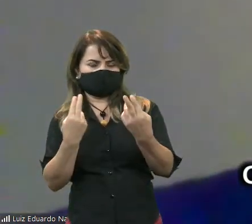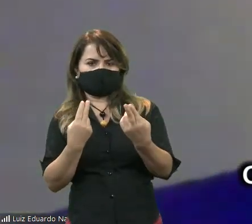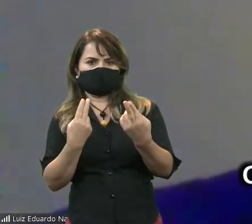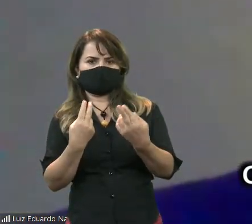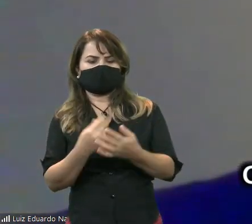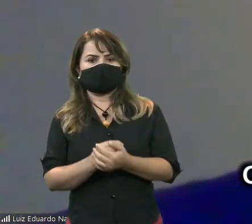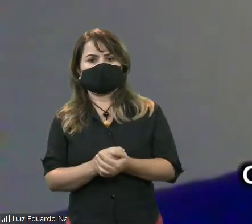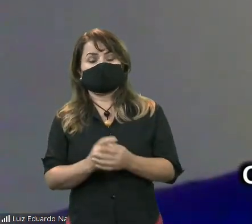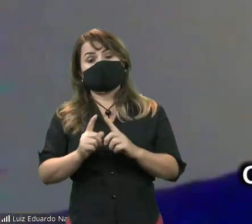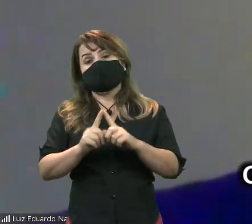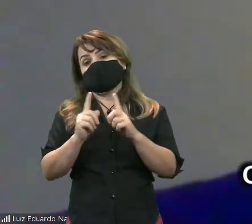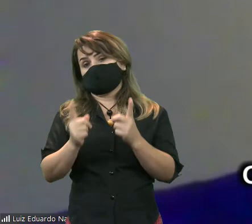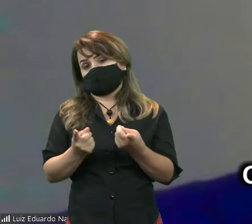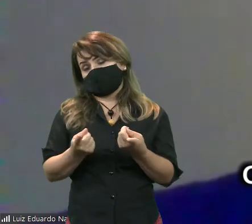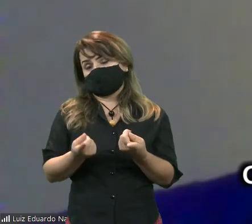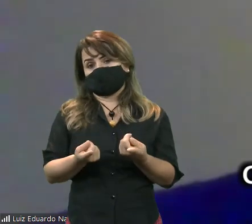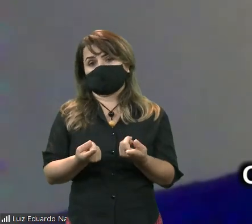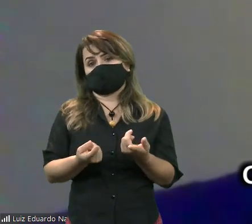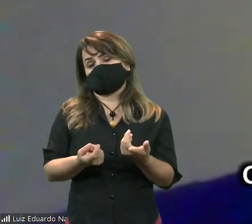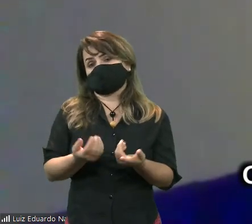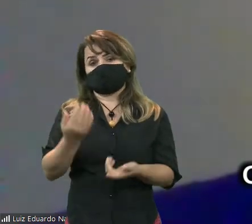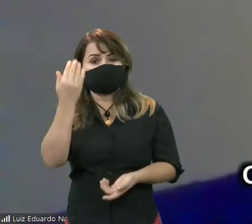eu não entendi bem.